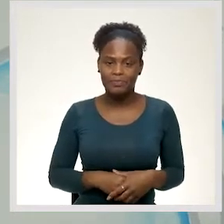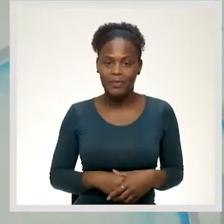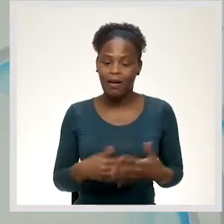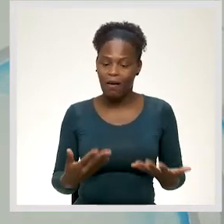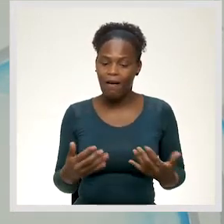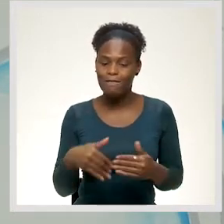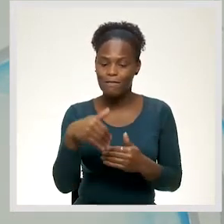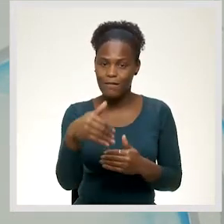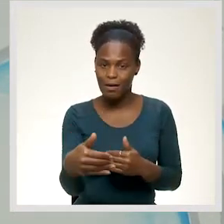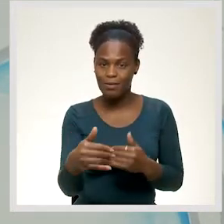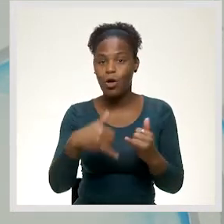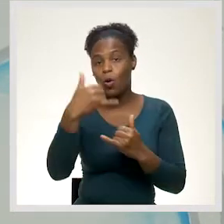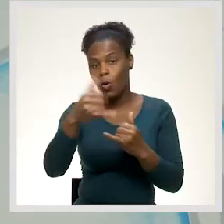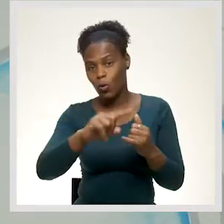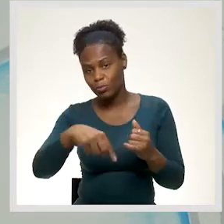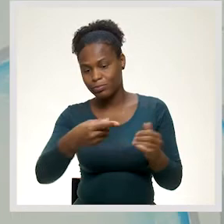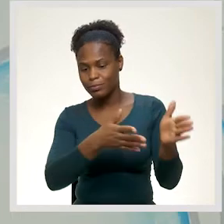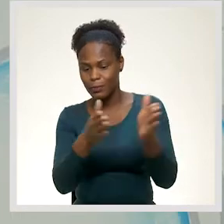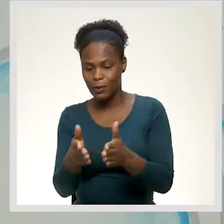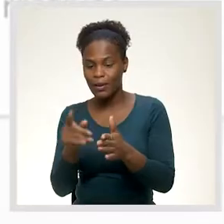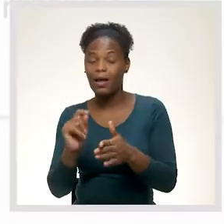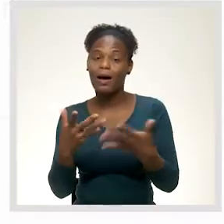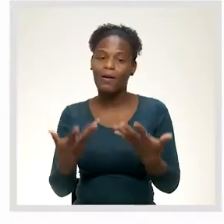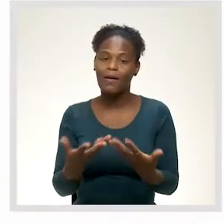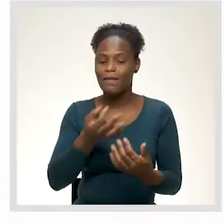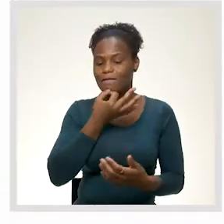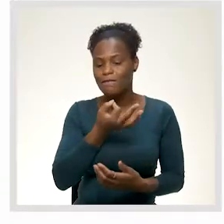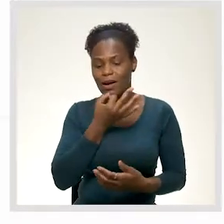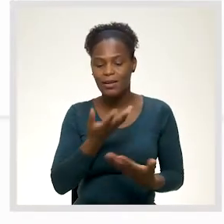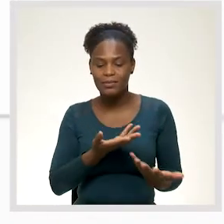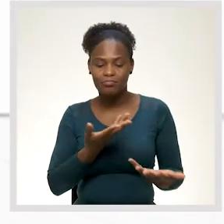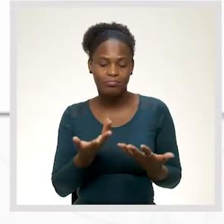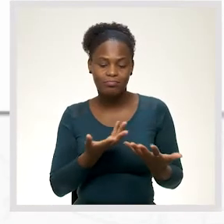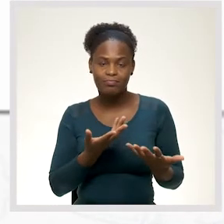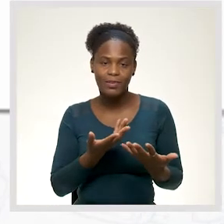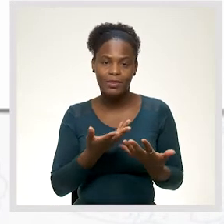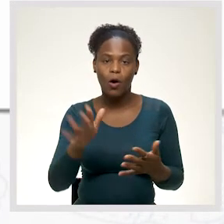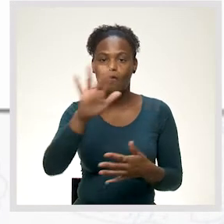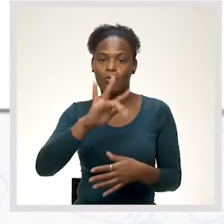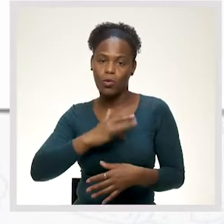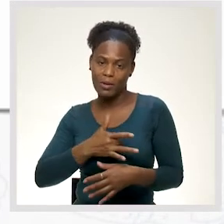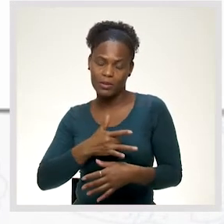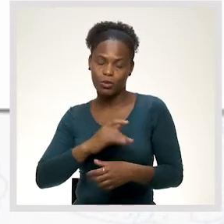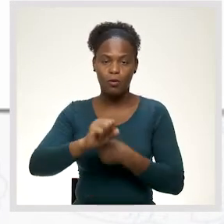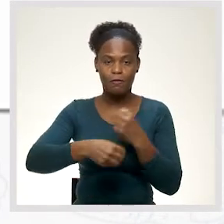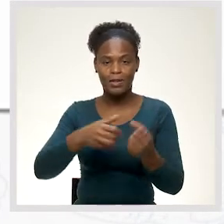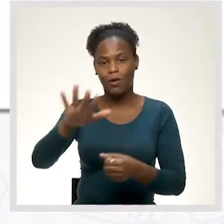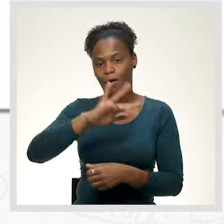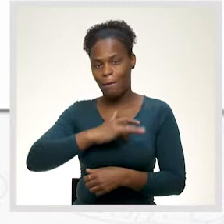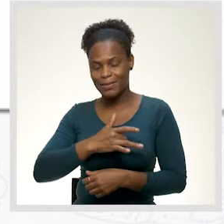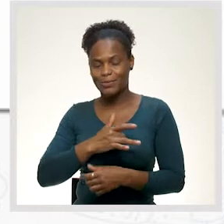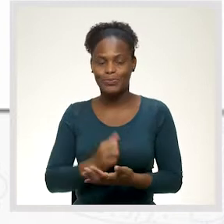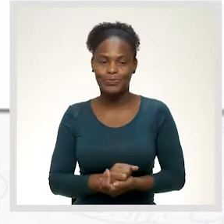Vamos passar para um outro ponto, falar agora do romantismo, do movimento romântico.